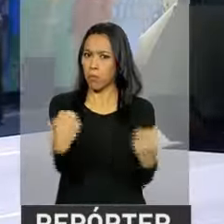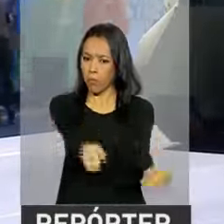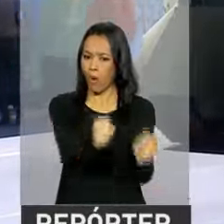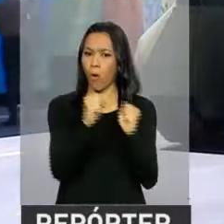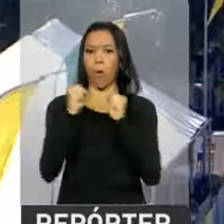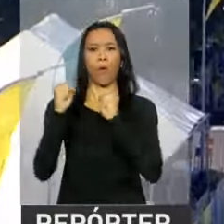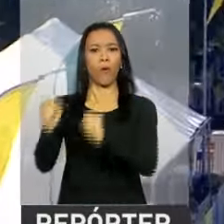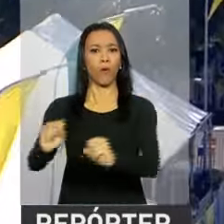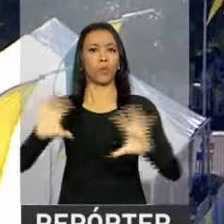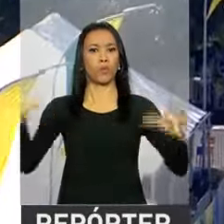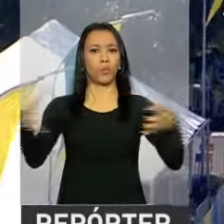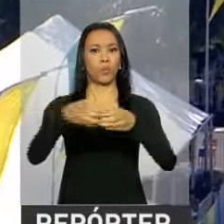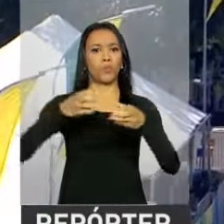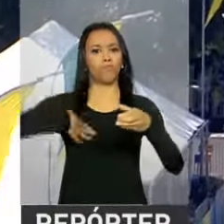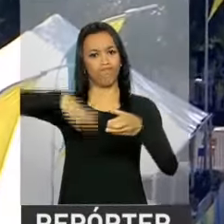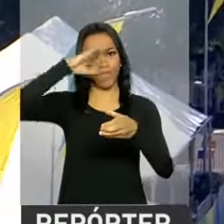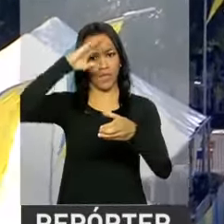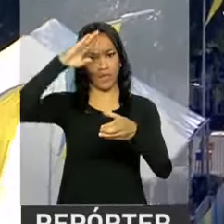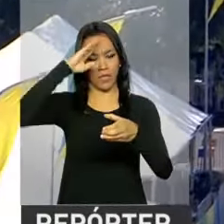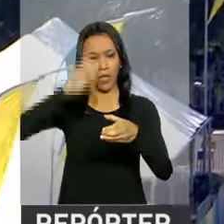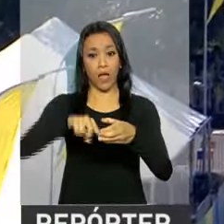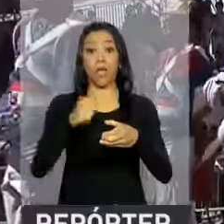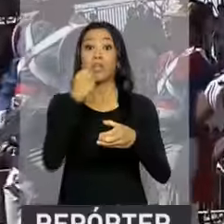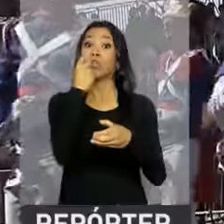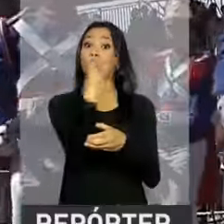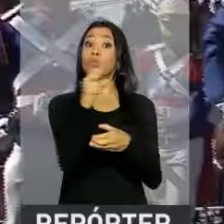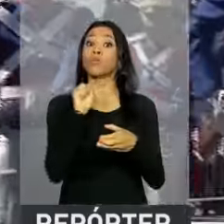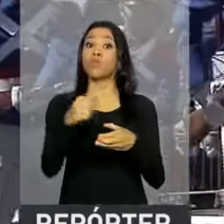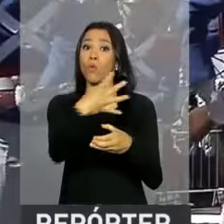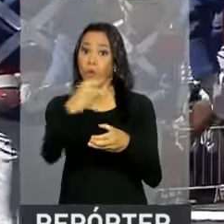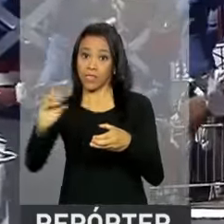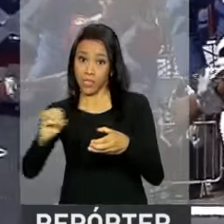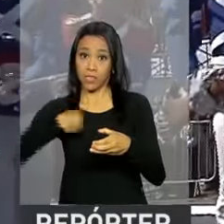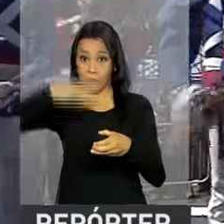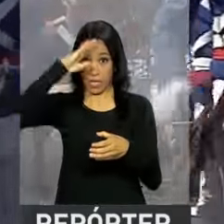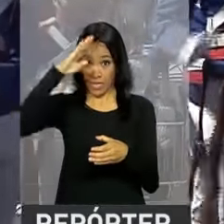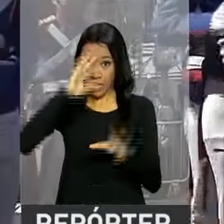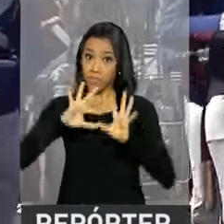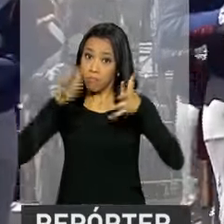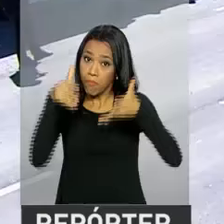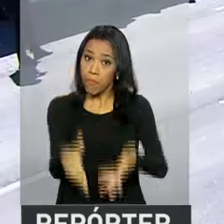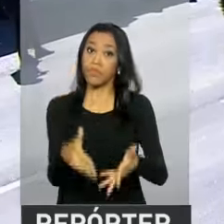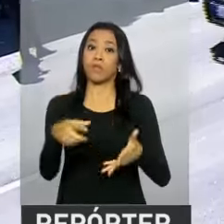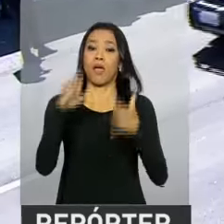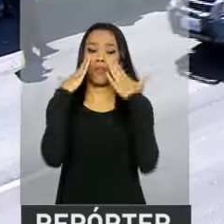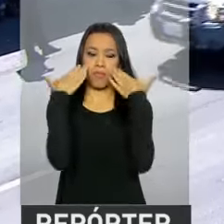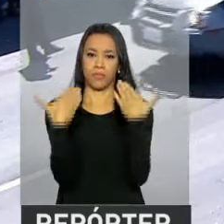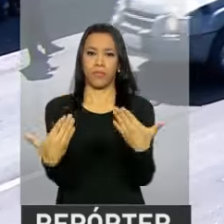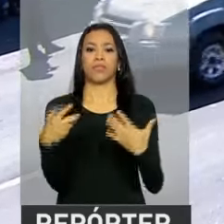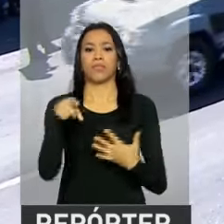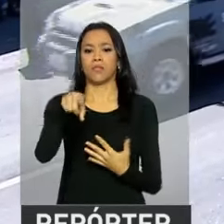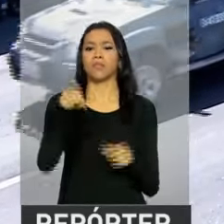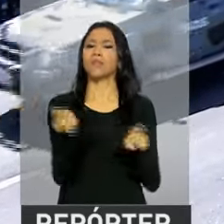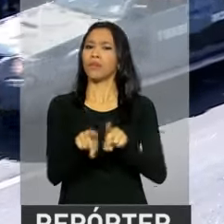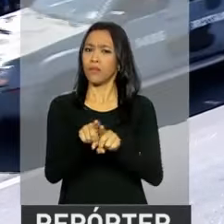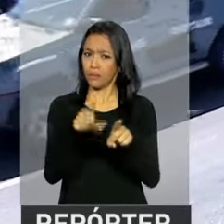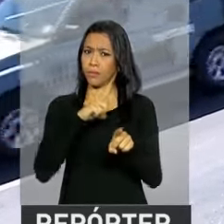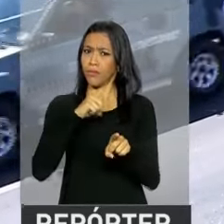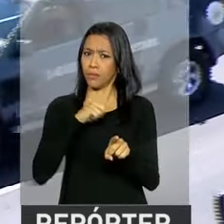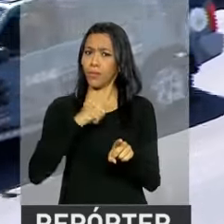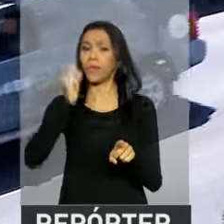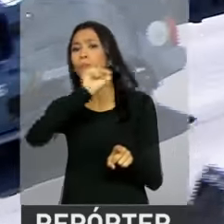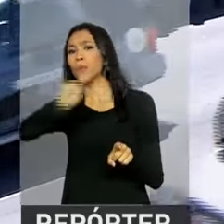Forças Armadas. Cerca de 2.400 militares participaram do desfile, que também contou com a presença